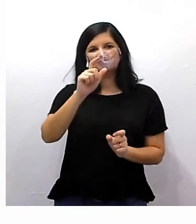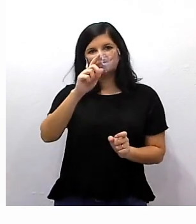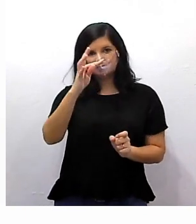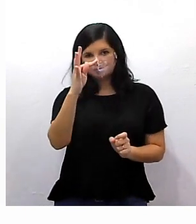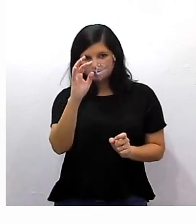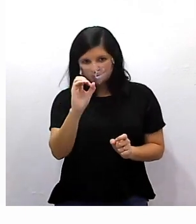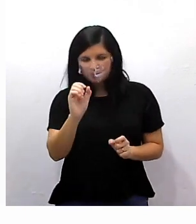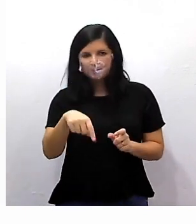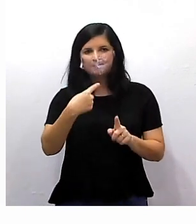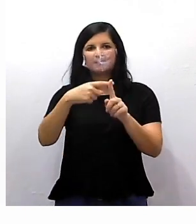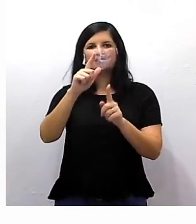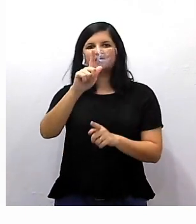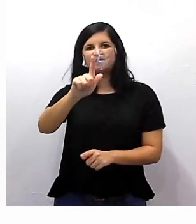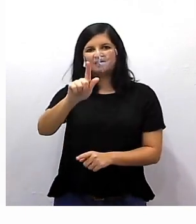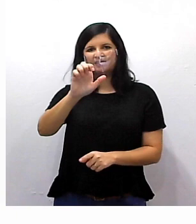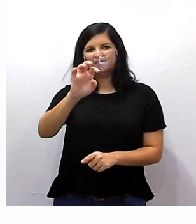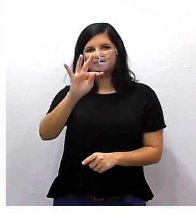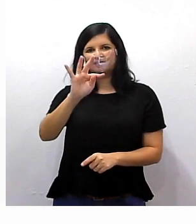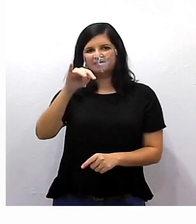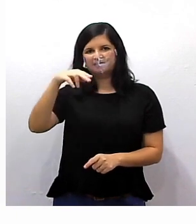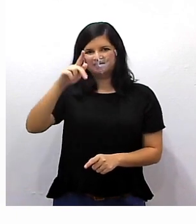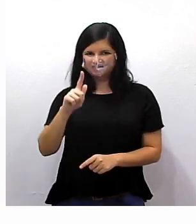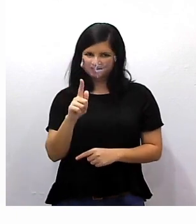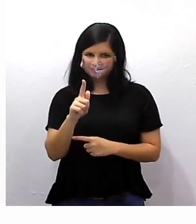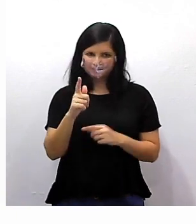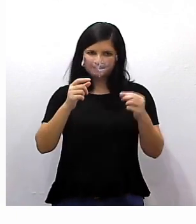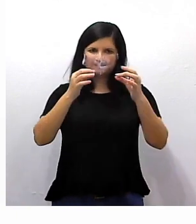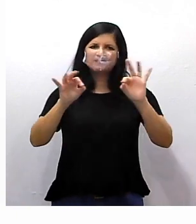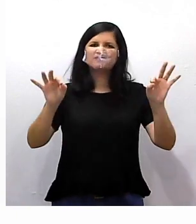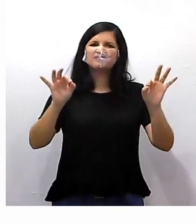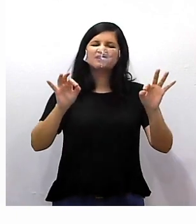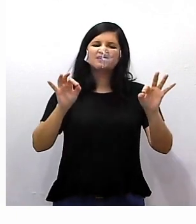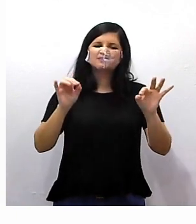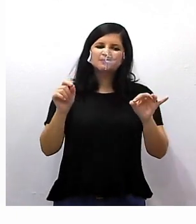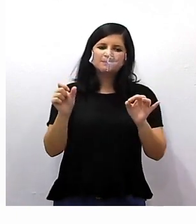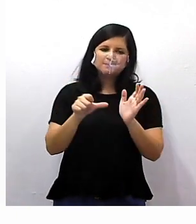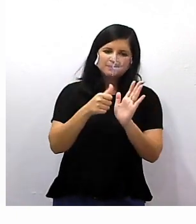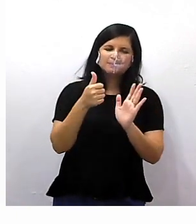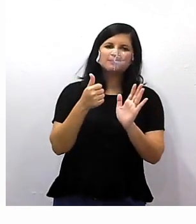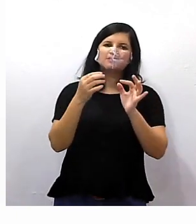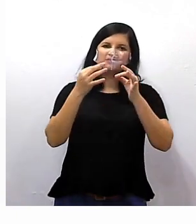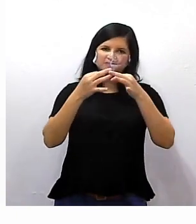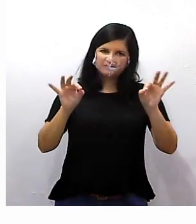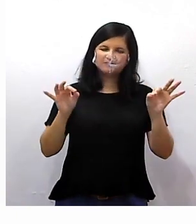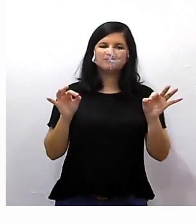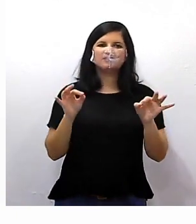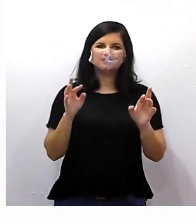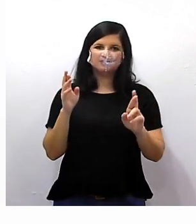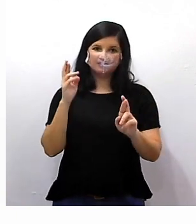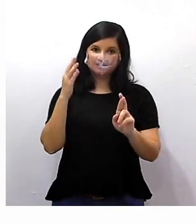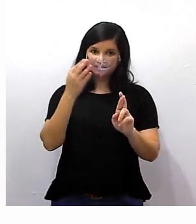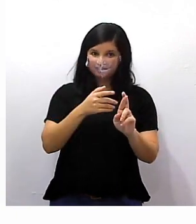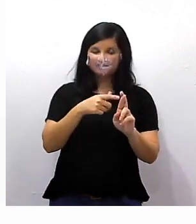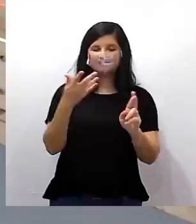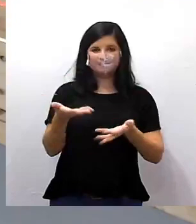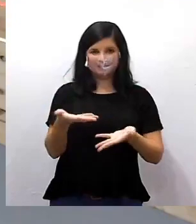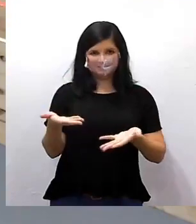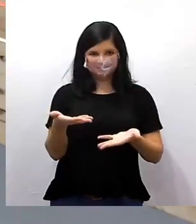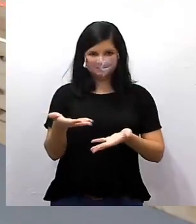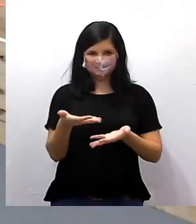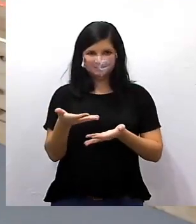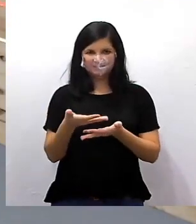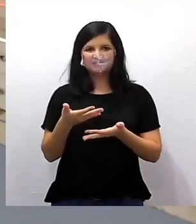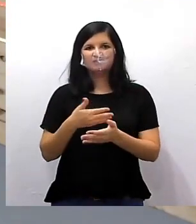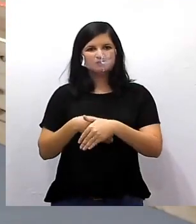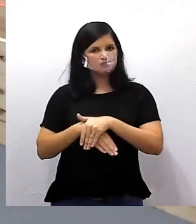né, que é o verbo principal, terminado no gerúndio. Então lembra, essa frase aí da primeira questão é uma frase que faz referência ao presente, tá? É algo que